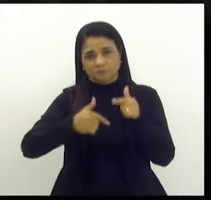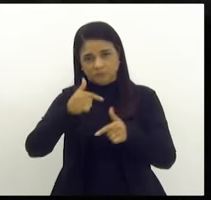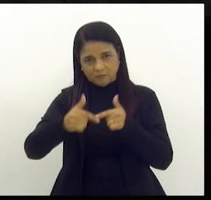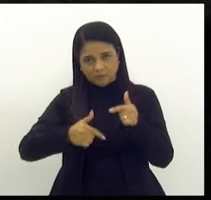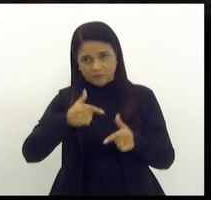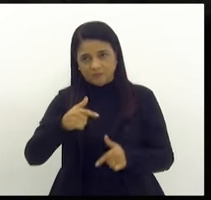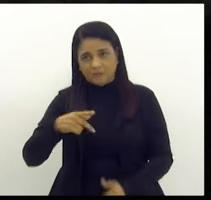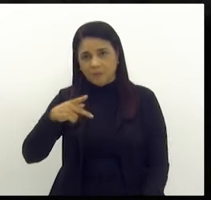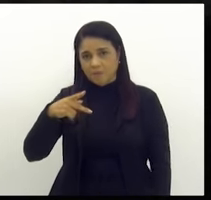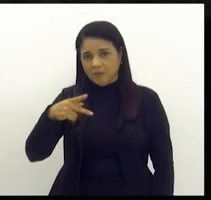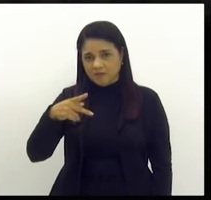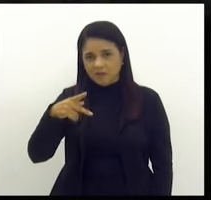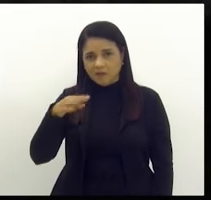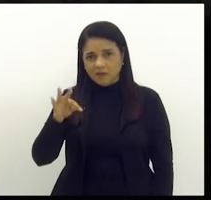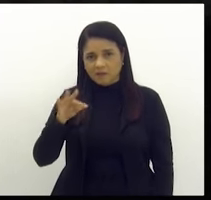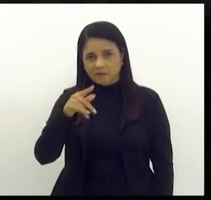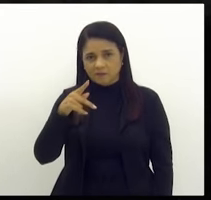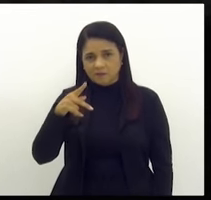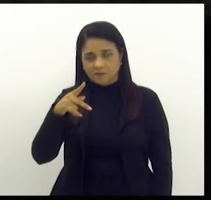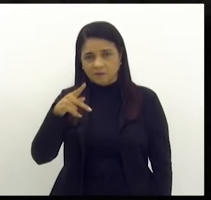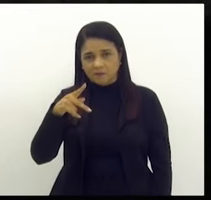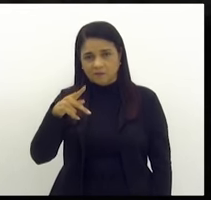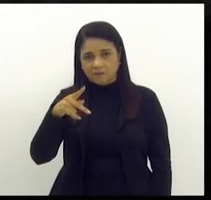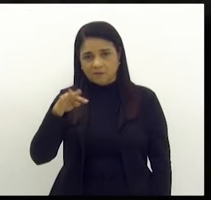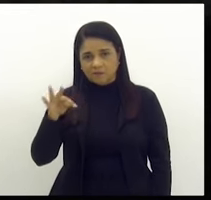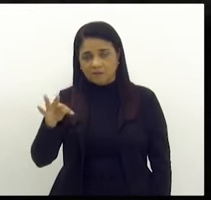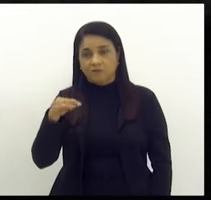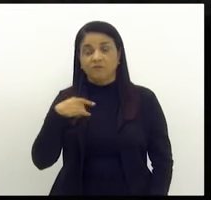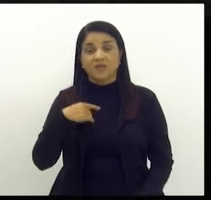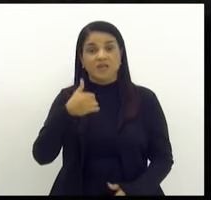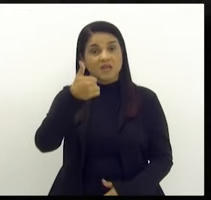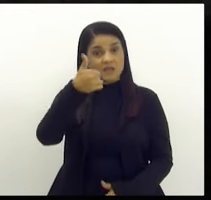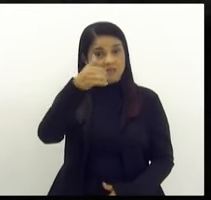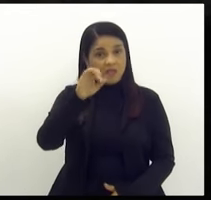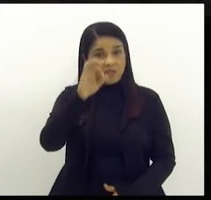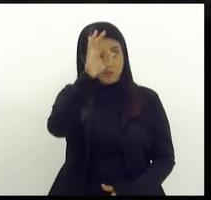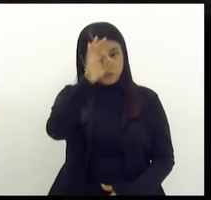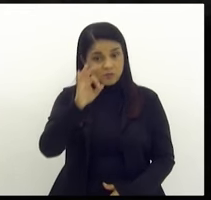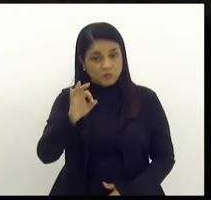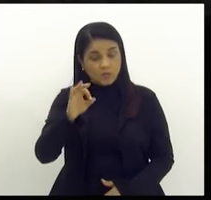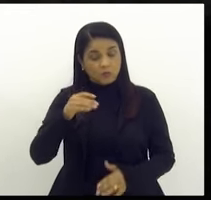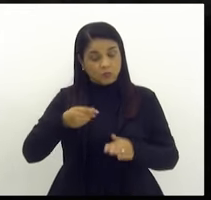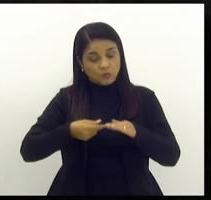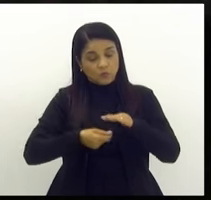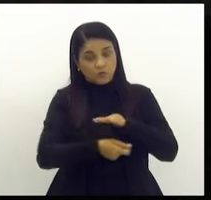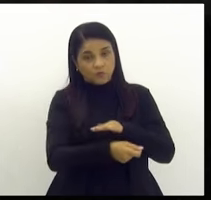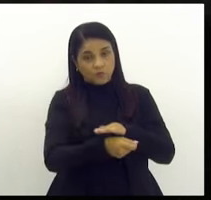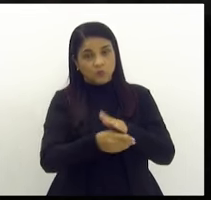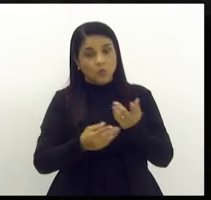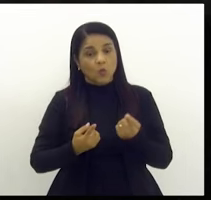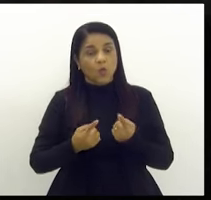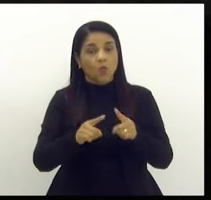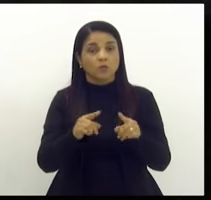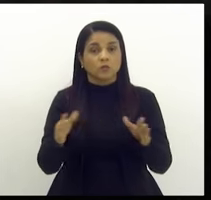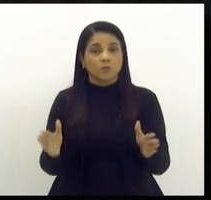fundo Deputado era 10% do fundo Estadual de combate à pobreza no governo wison